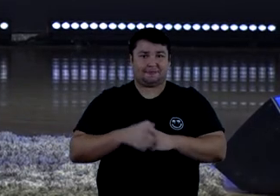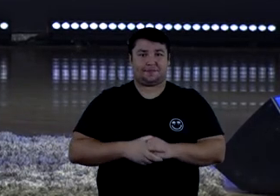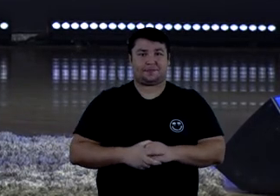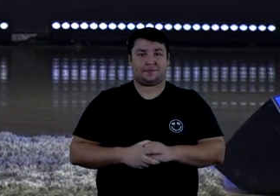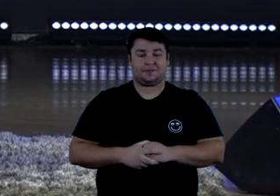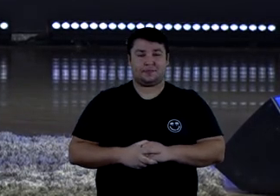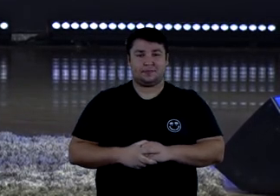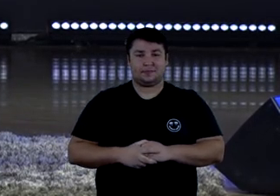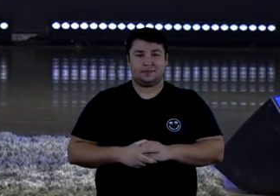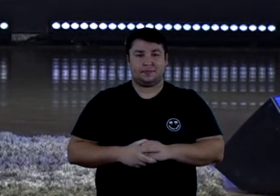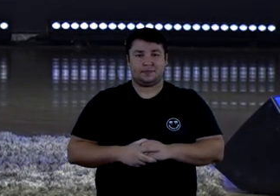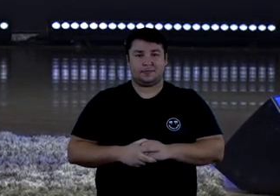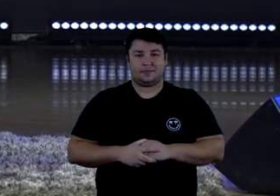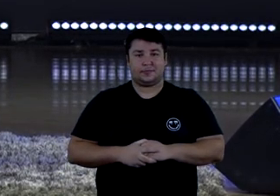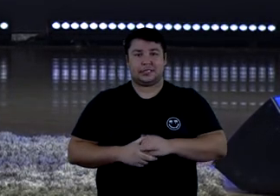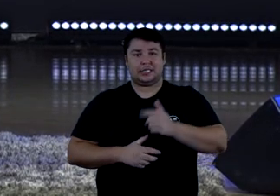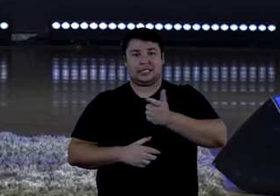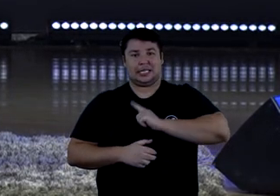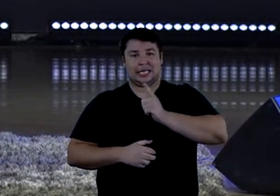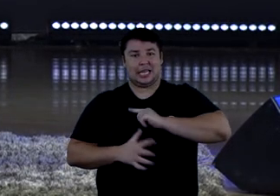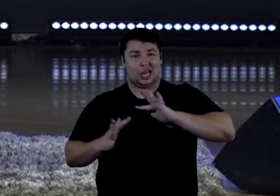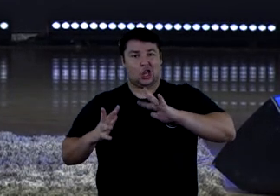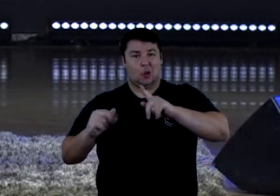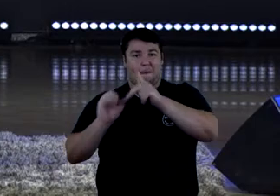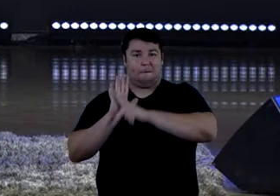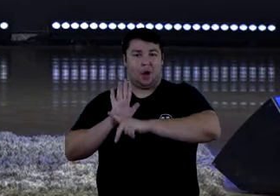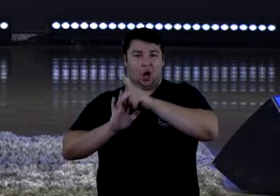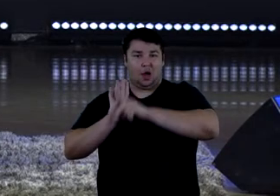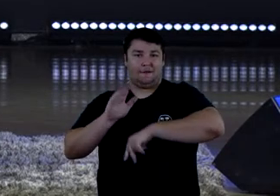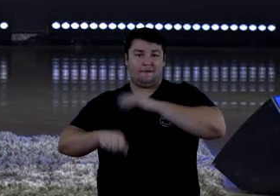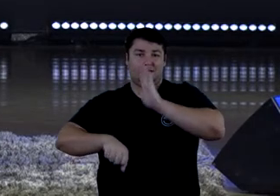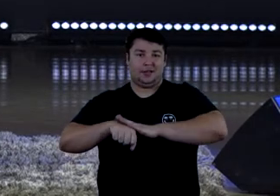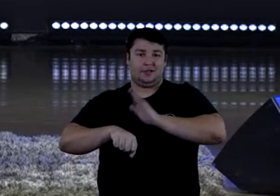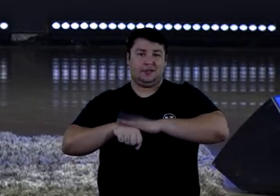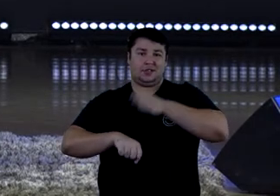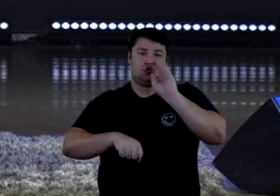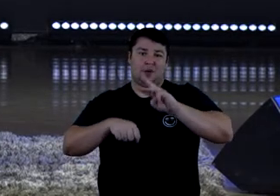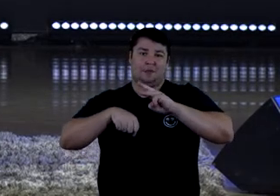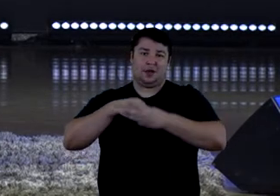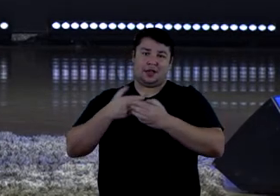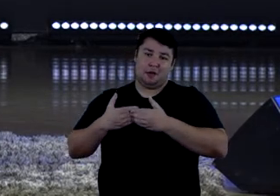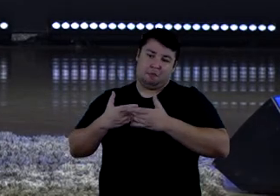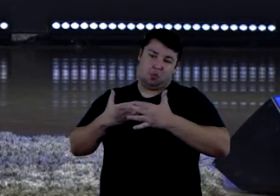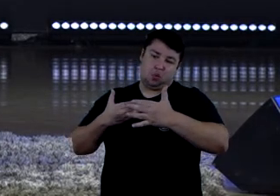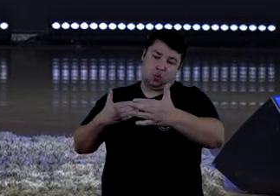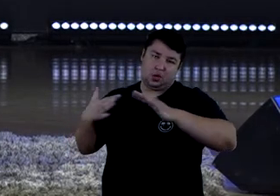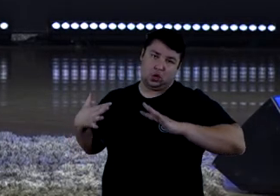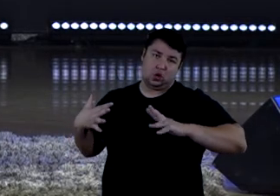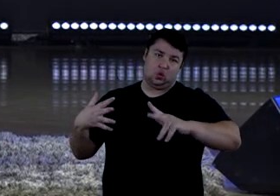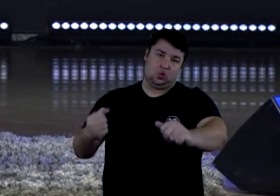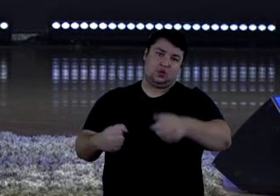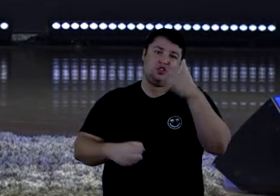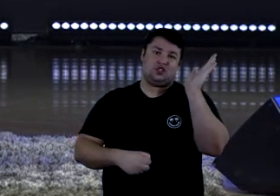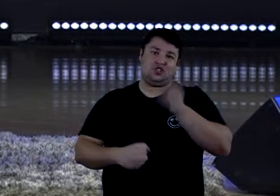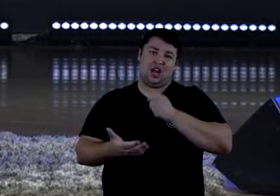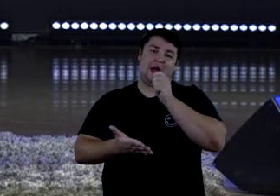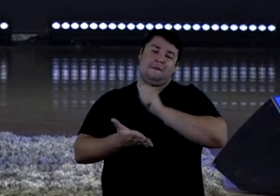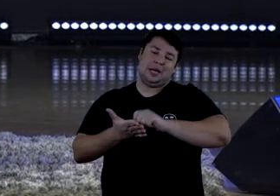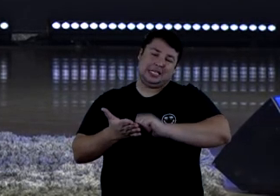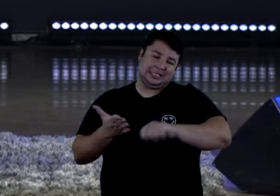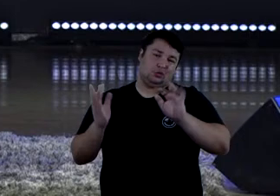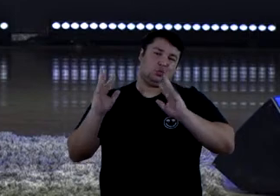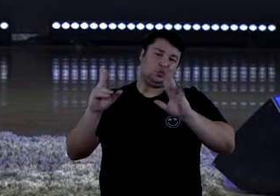segunda reunião do ano. Tem toda uma programação já feita pelo Recri para o ano, já tem toda uma agenda